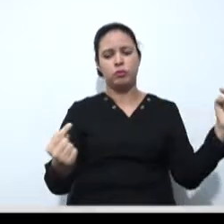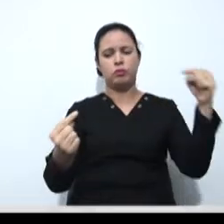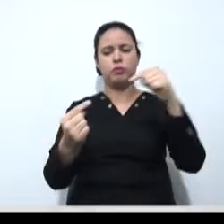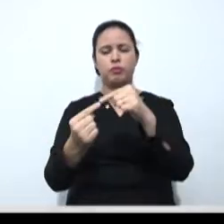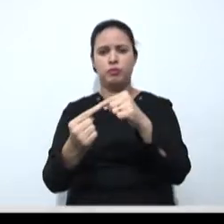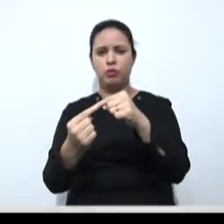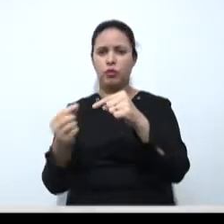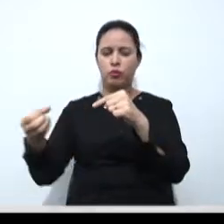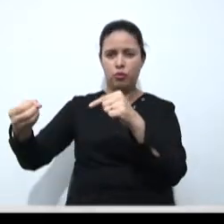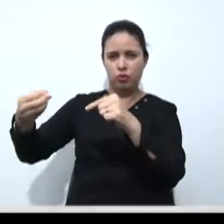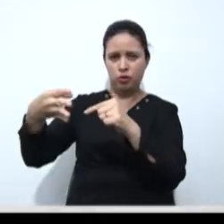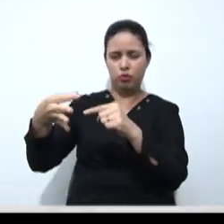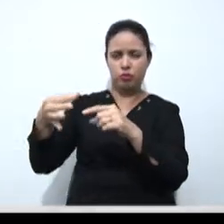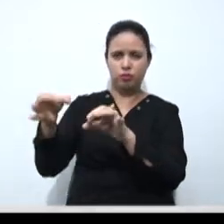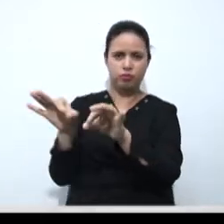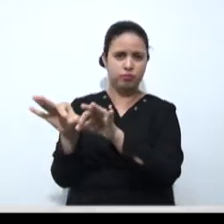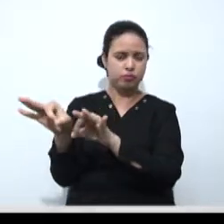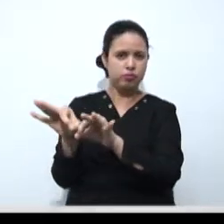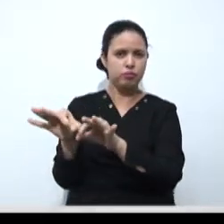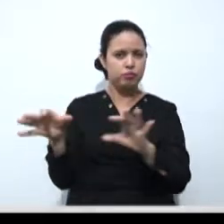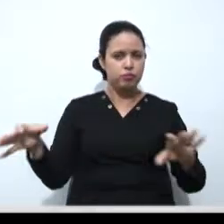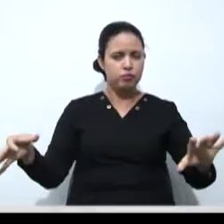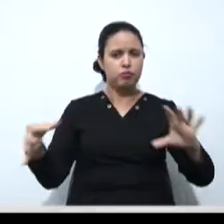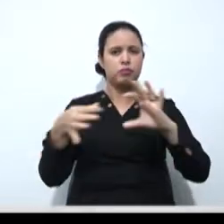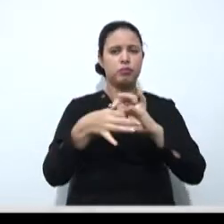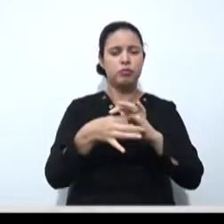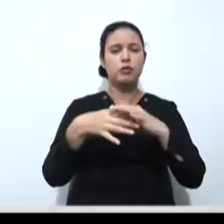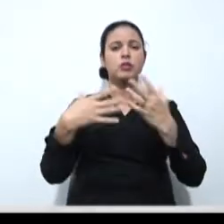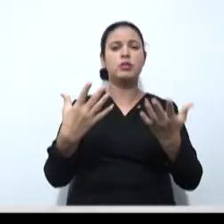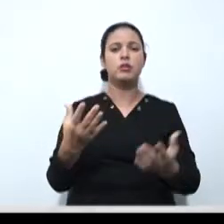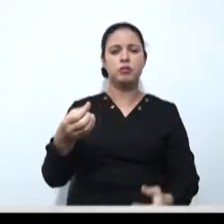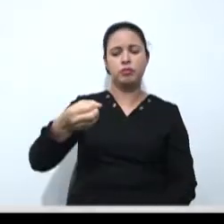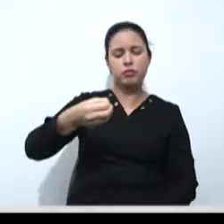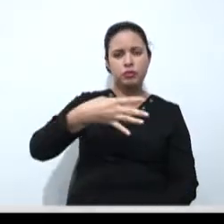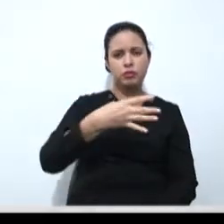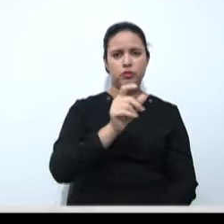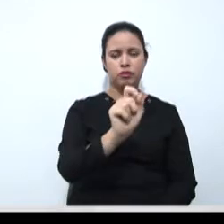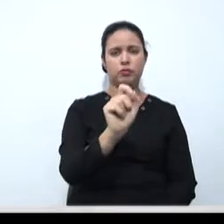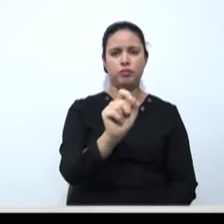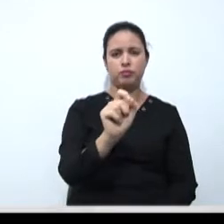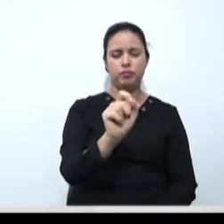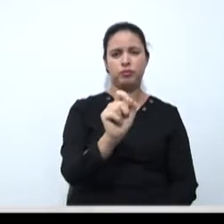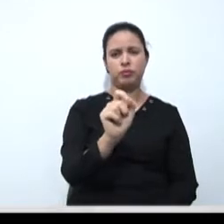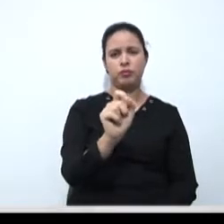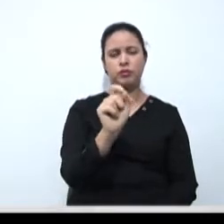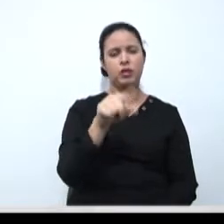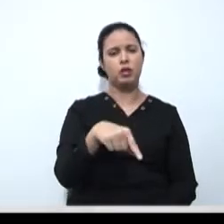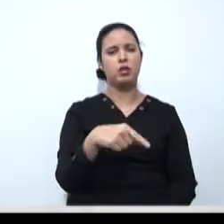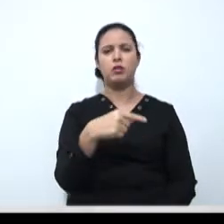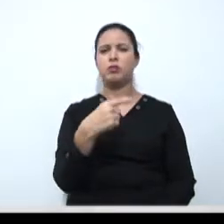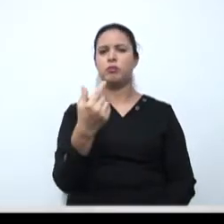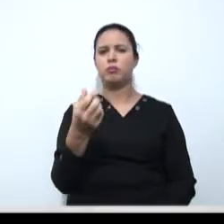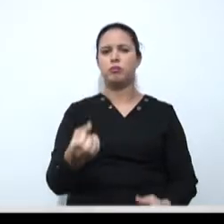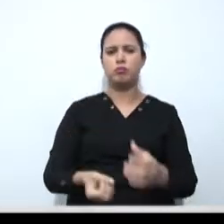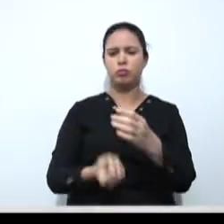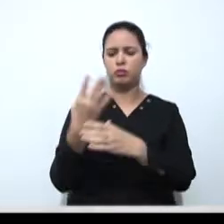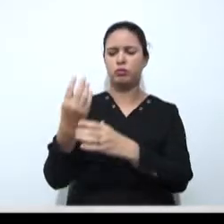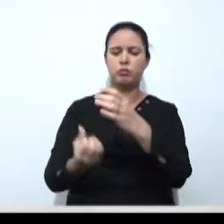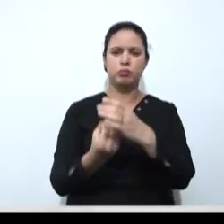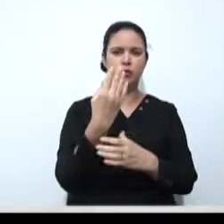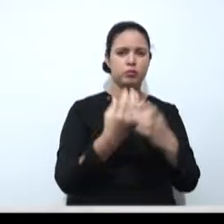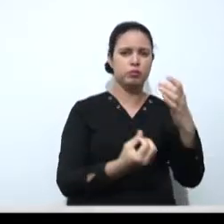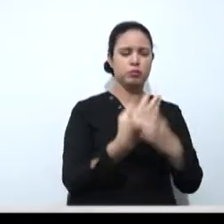produtiva configuração. Então, a maioria das inovações, as questões novas que surgem na